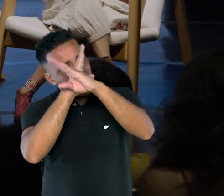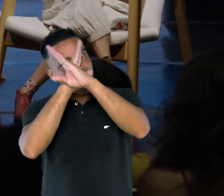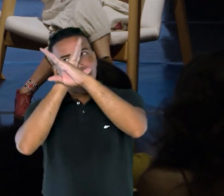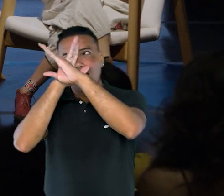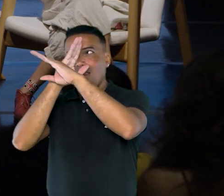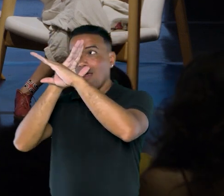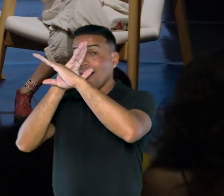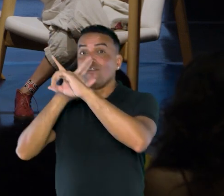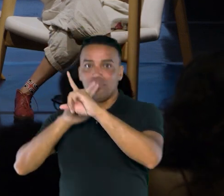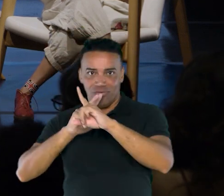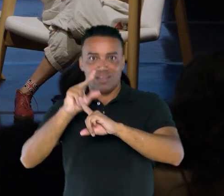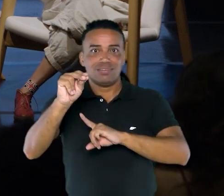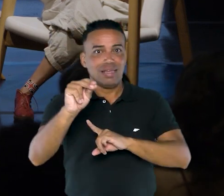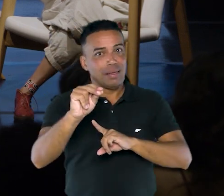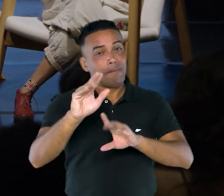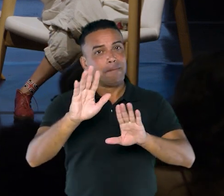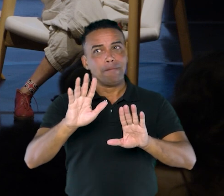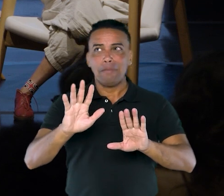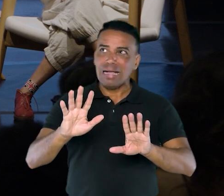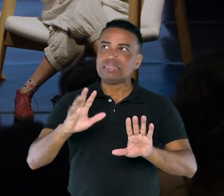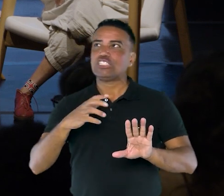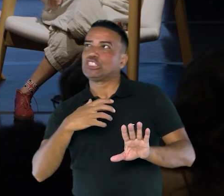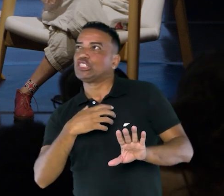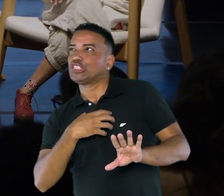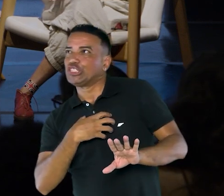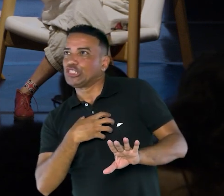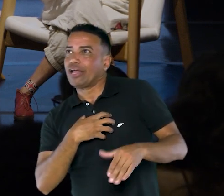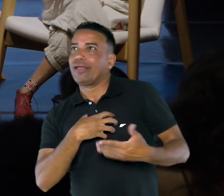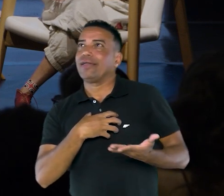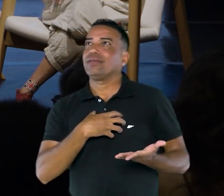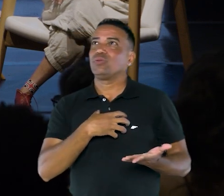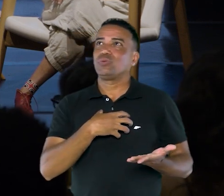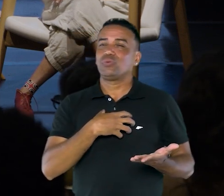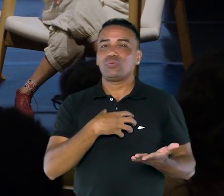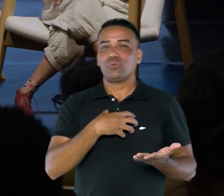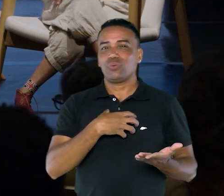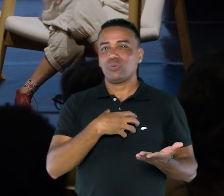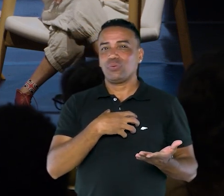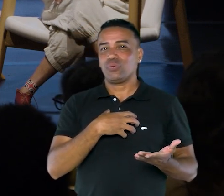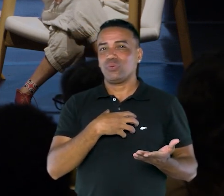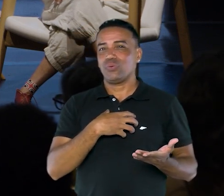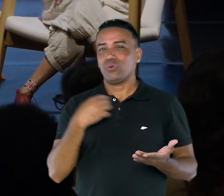distraídos venceremos, de alguma maneira, a gente